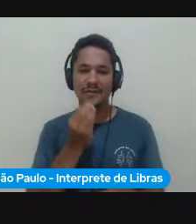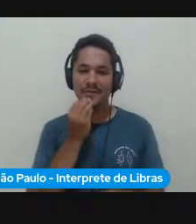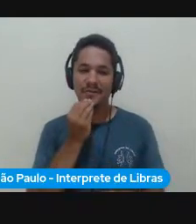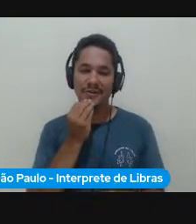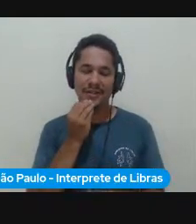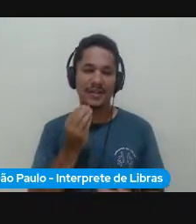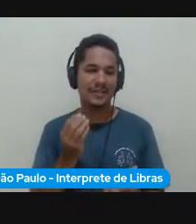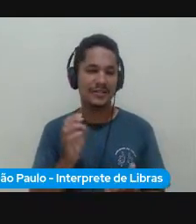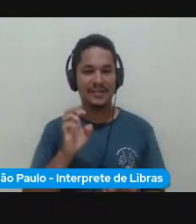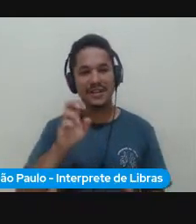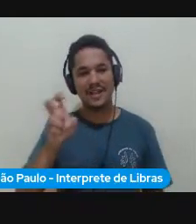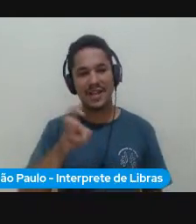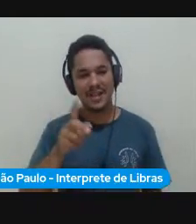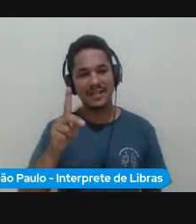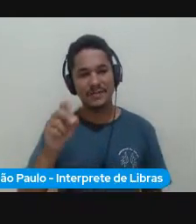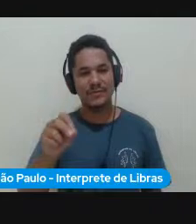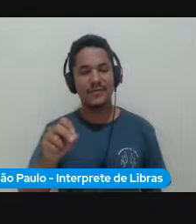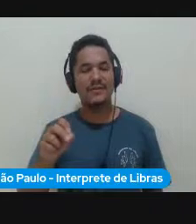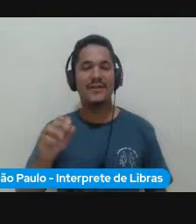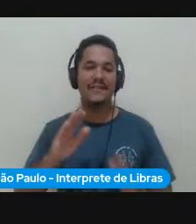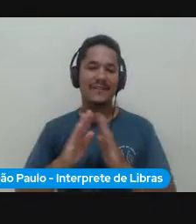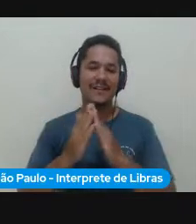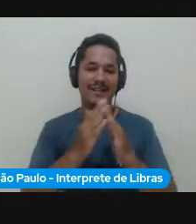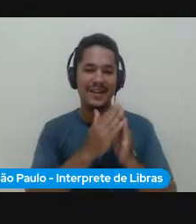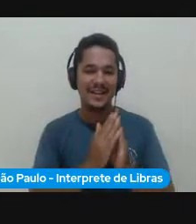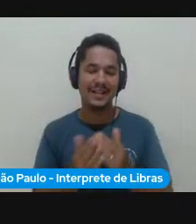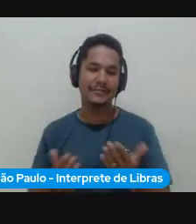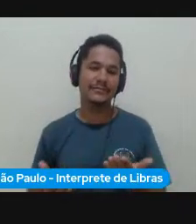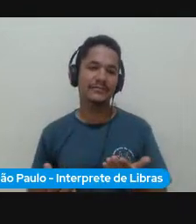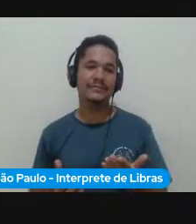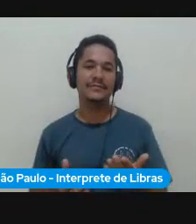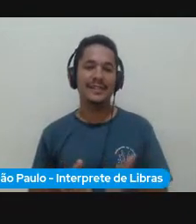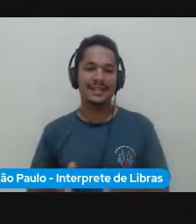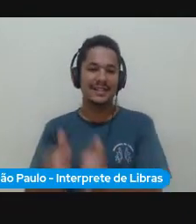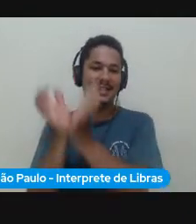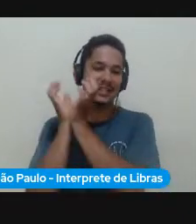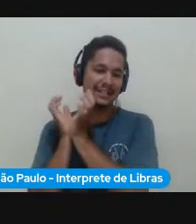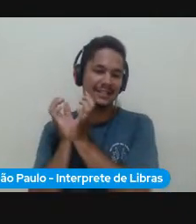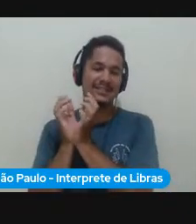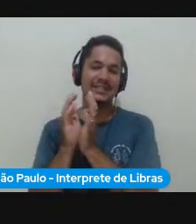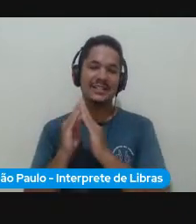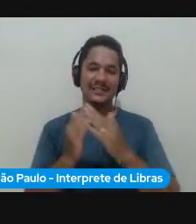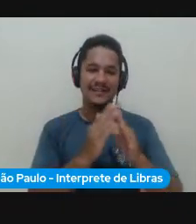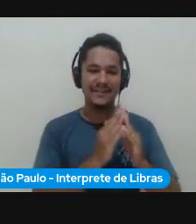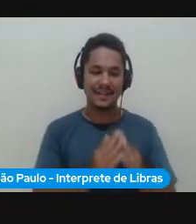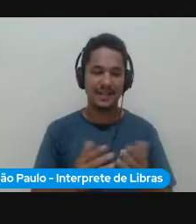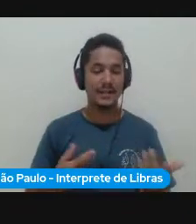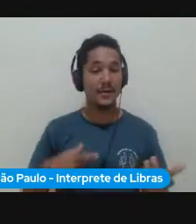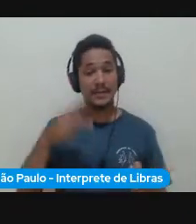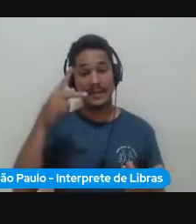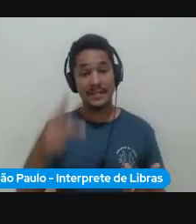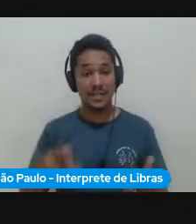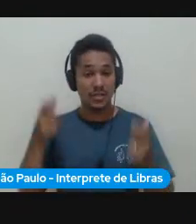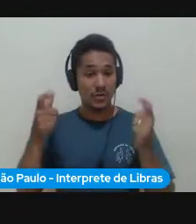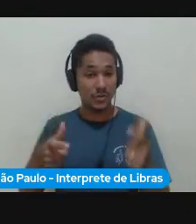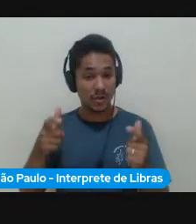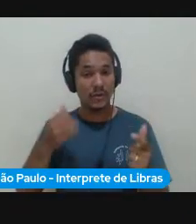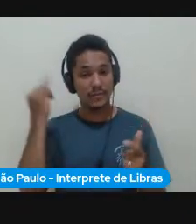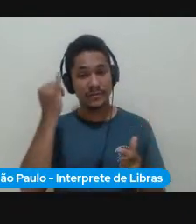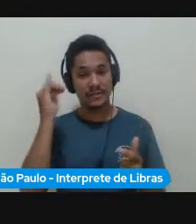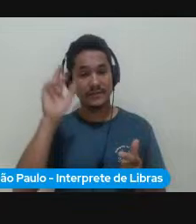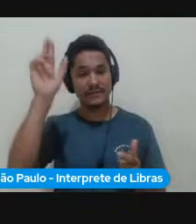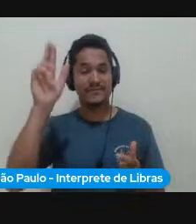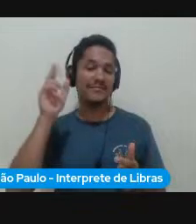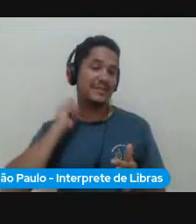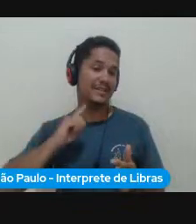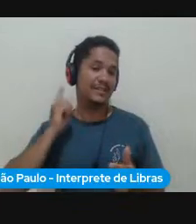Favela, Taça das Favelas, me tornar uma presidente local responsável pelo estado de Minas, mas isso tudo foi depois